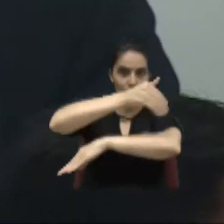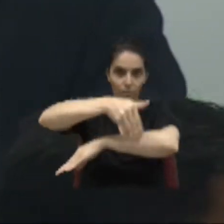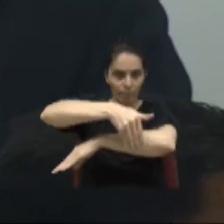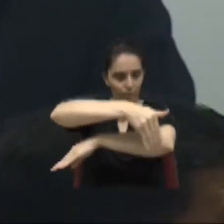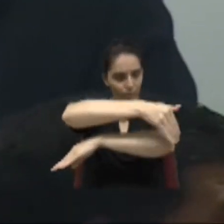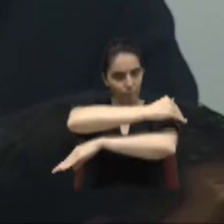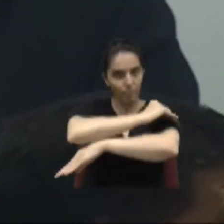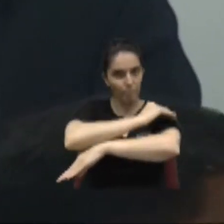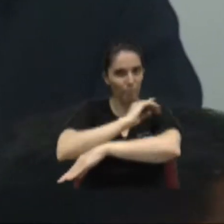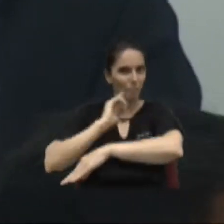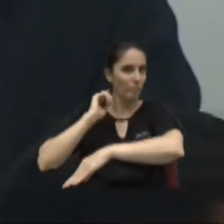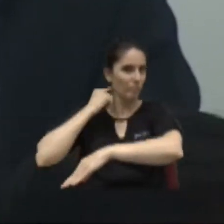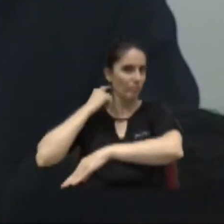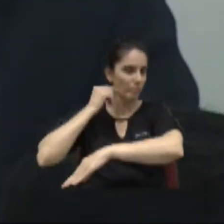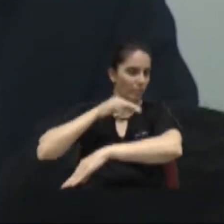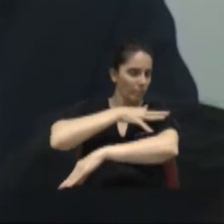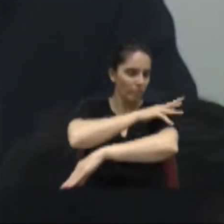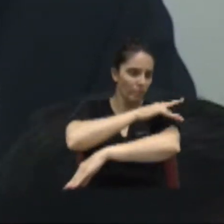totalmente aí